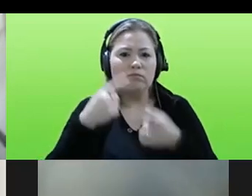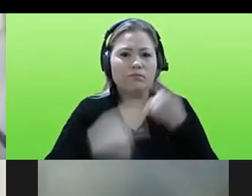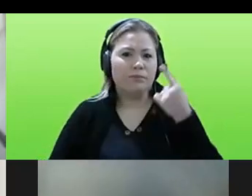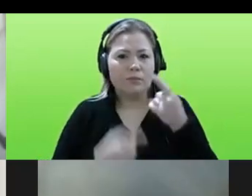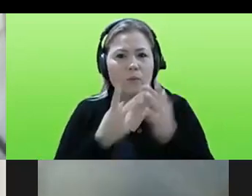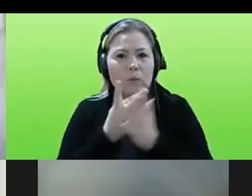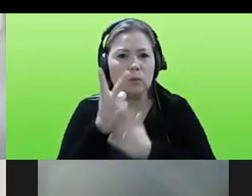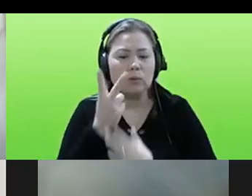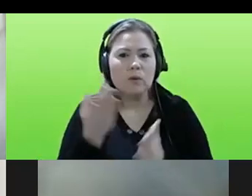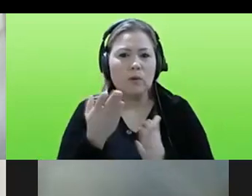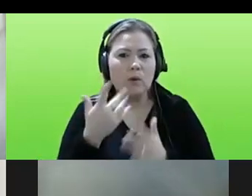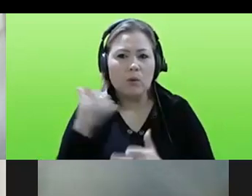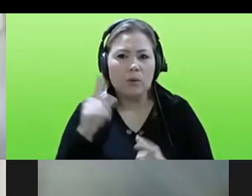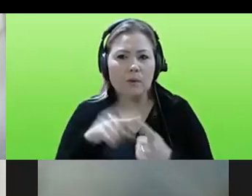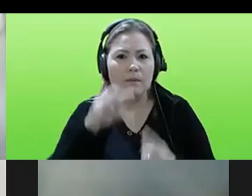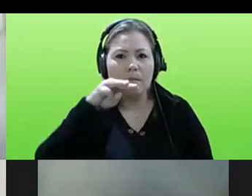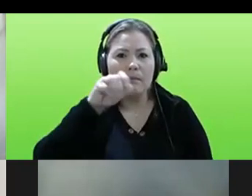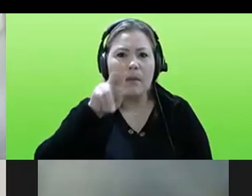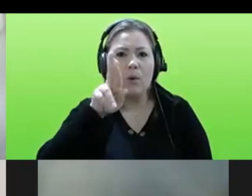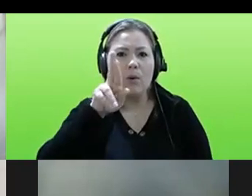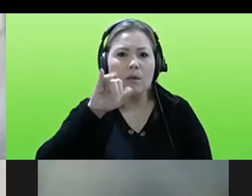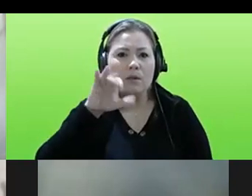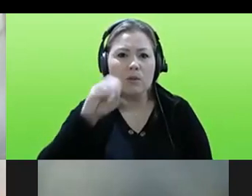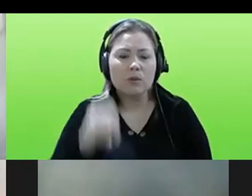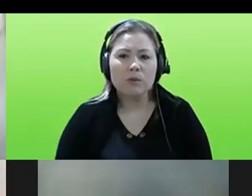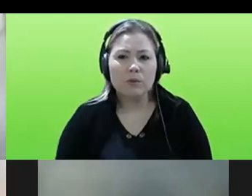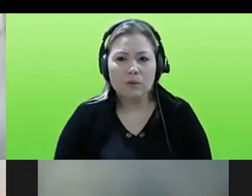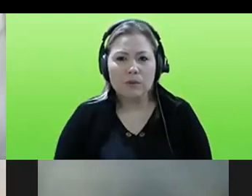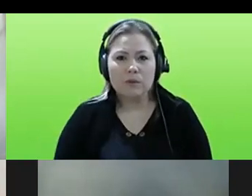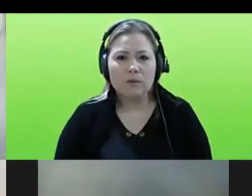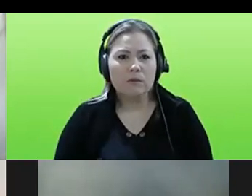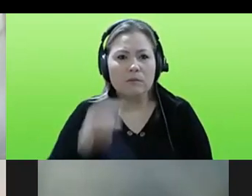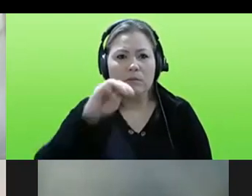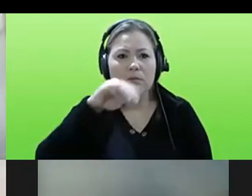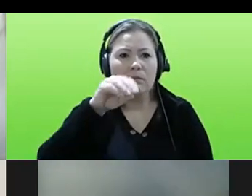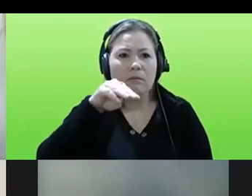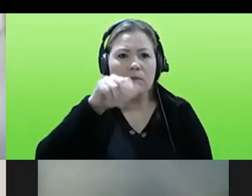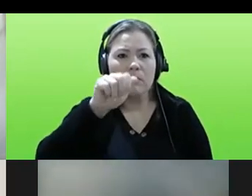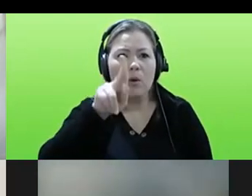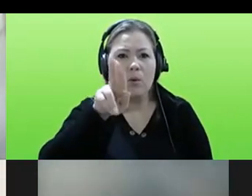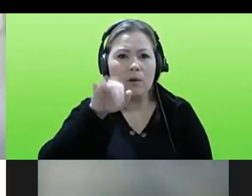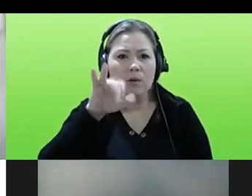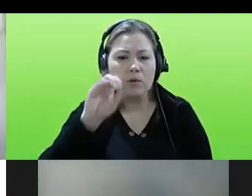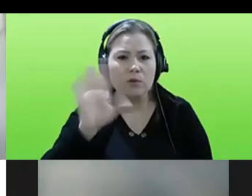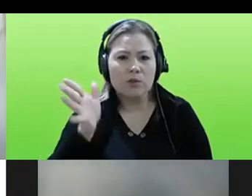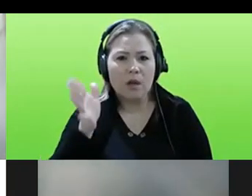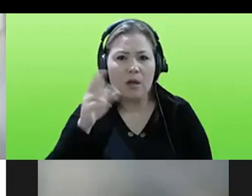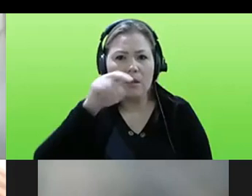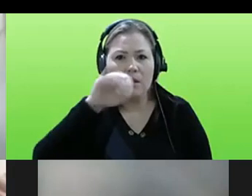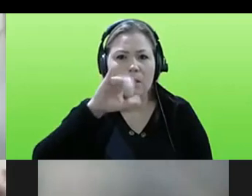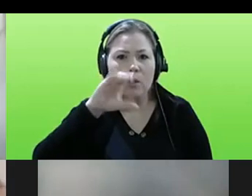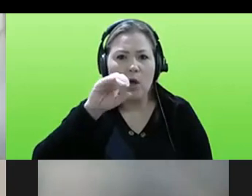com Maurício? Não, Maurício já foi. A Maurícia foi. Nicolas?